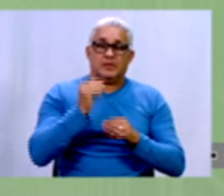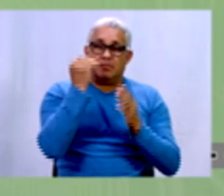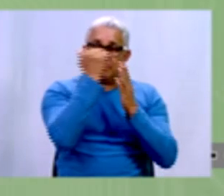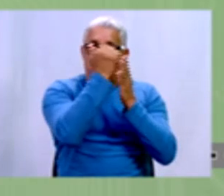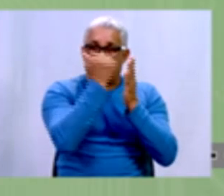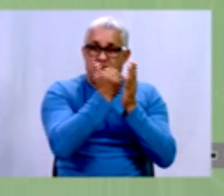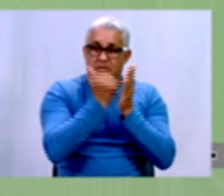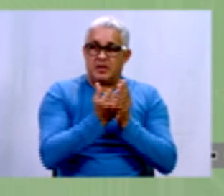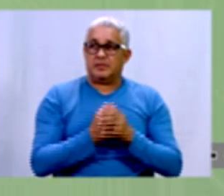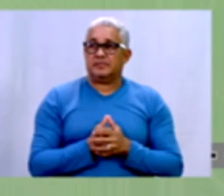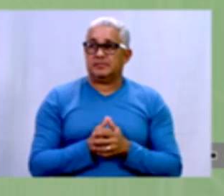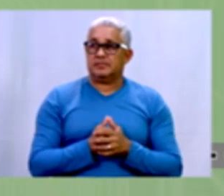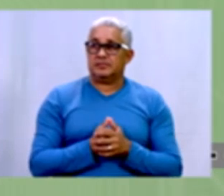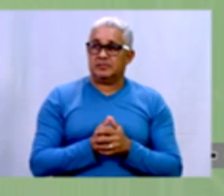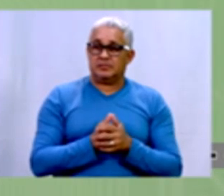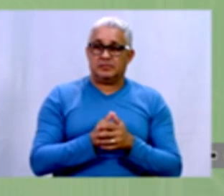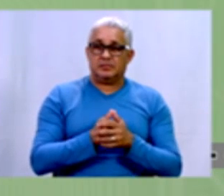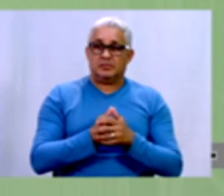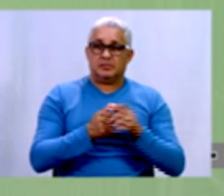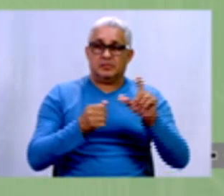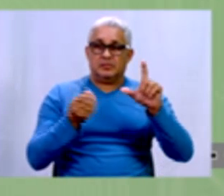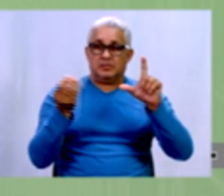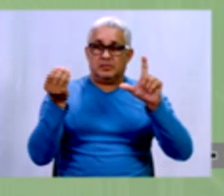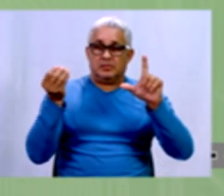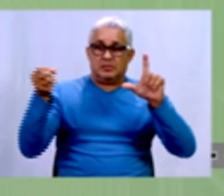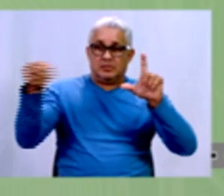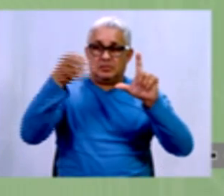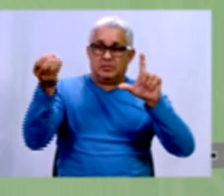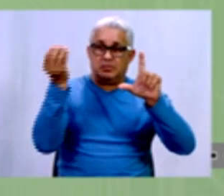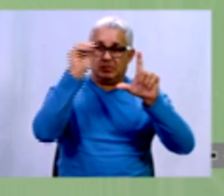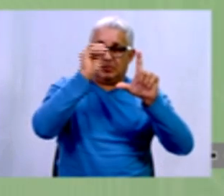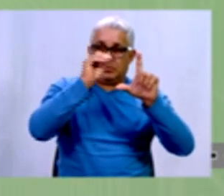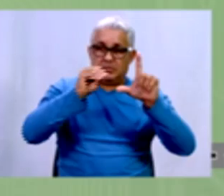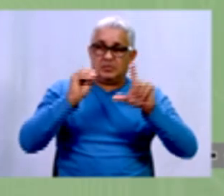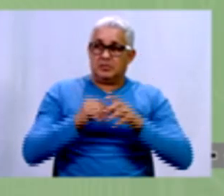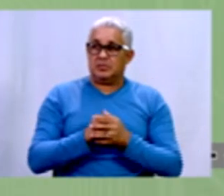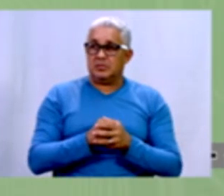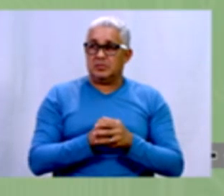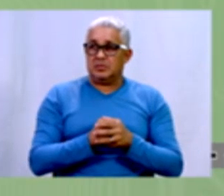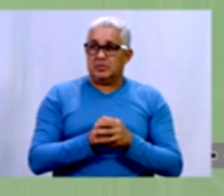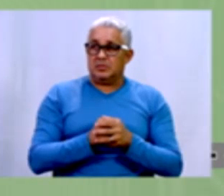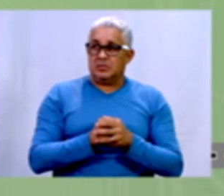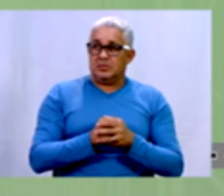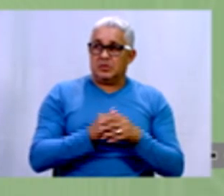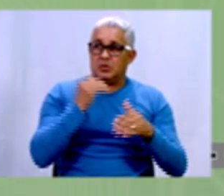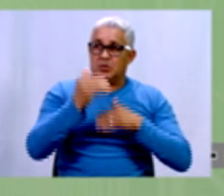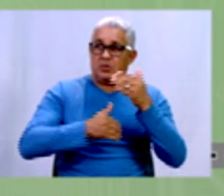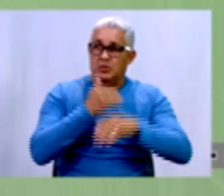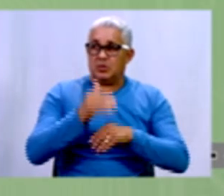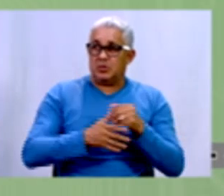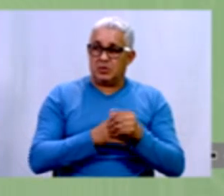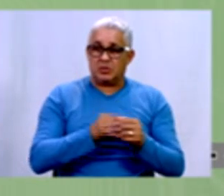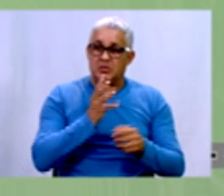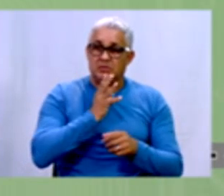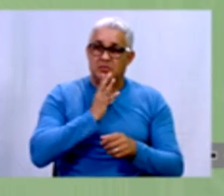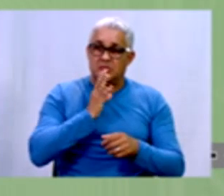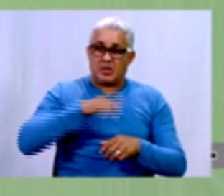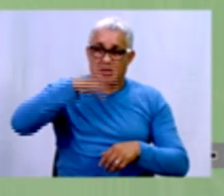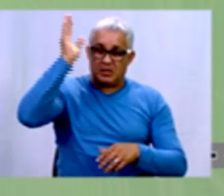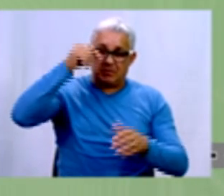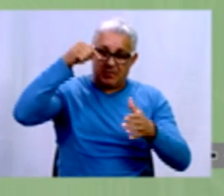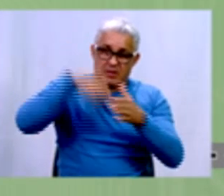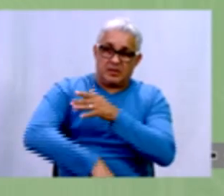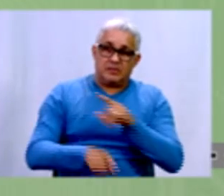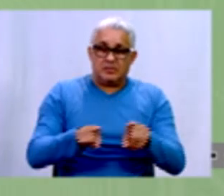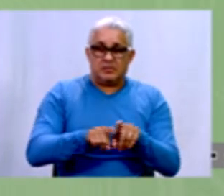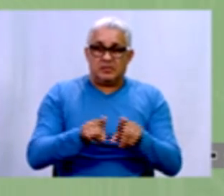depois. Atualize as coisas a serem feitas na medida em que se tornam mais conhecidas. Então